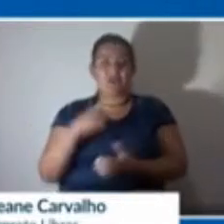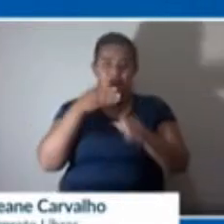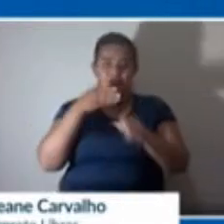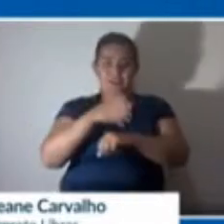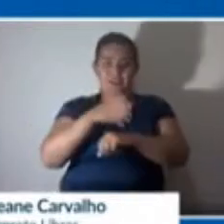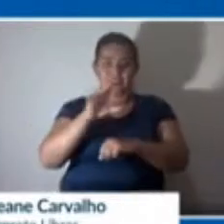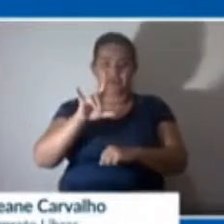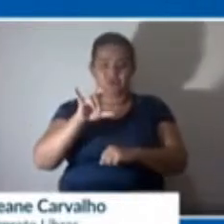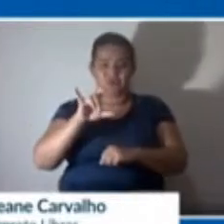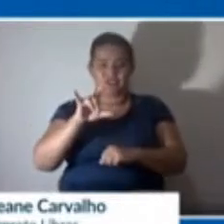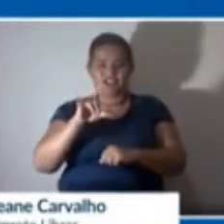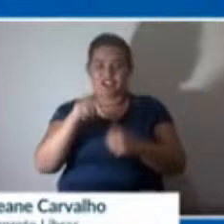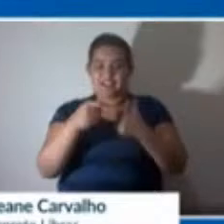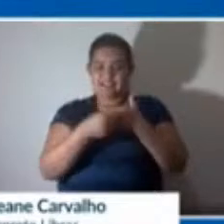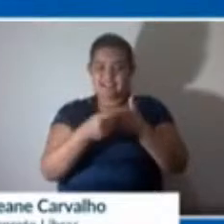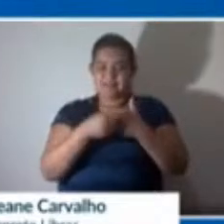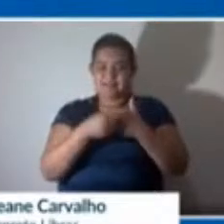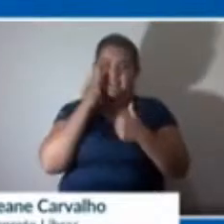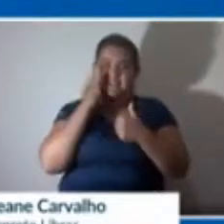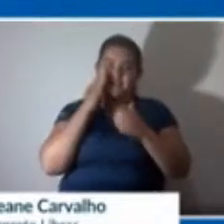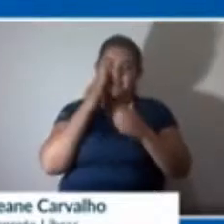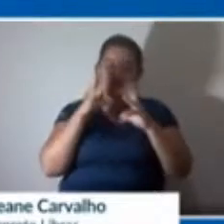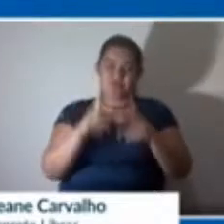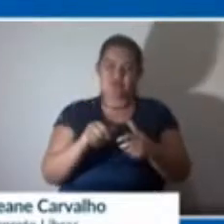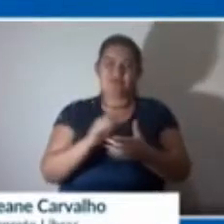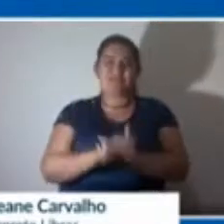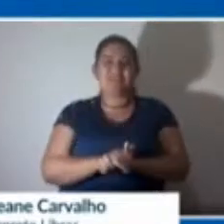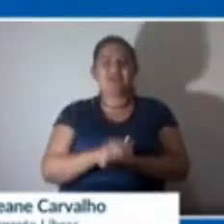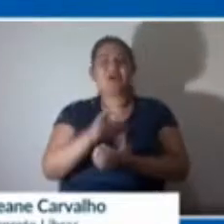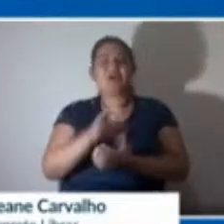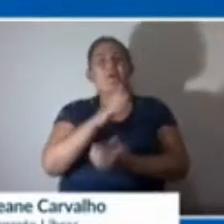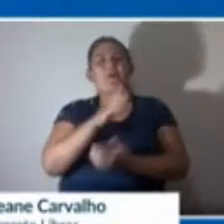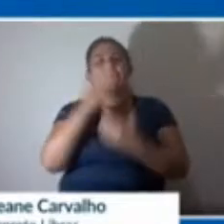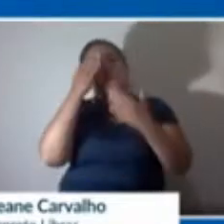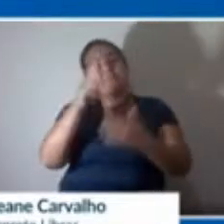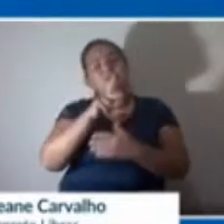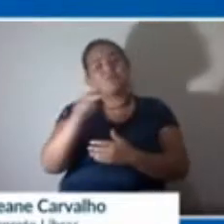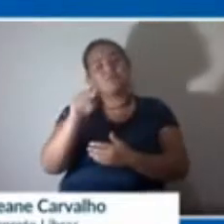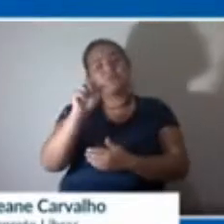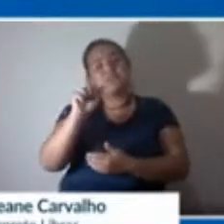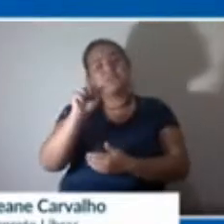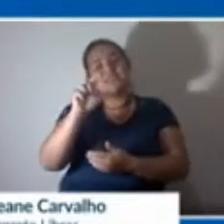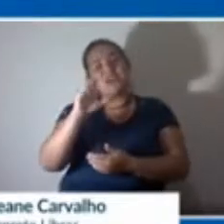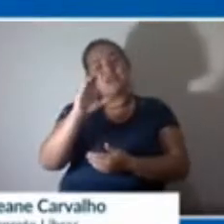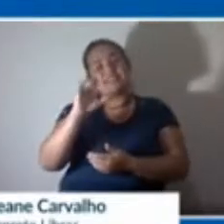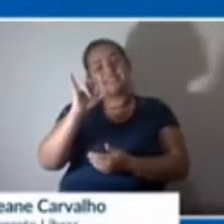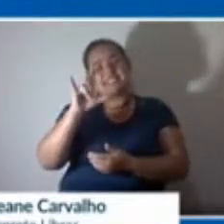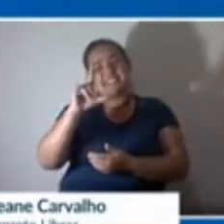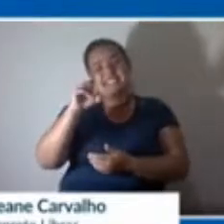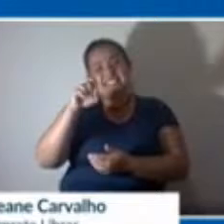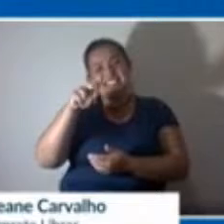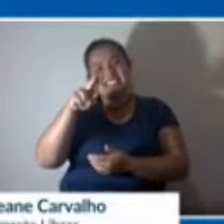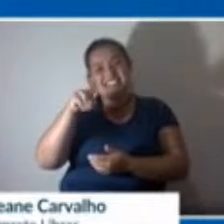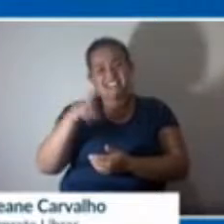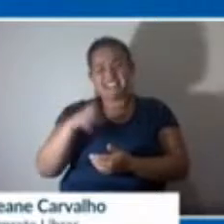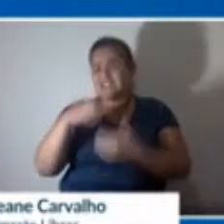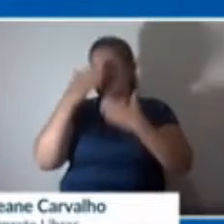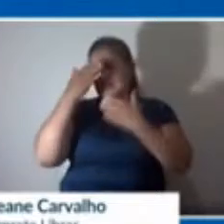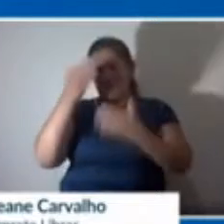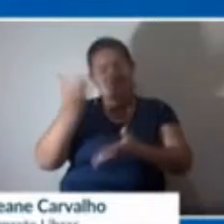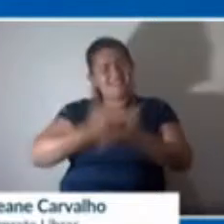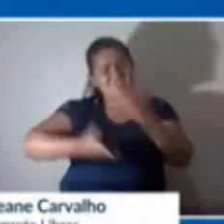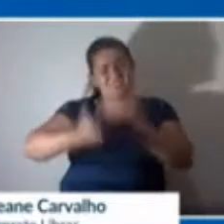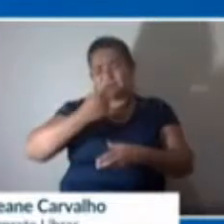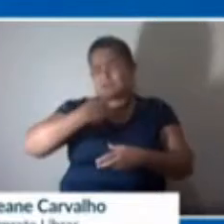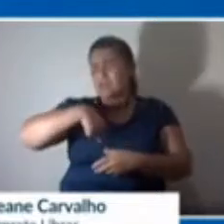para também ficar ligadinha. Obrigada, professora Alcilene, também pela sua presença, pelas suas contribuições, por fazer a gente pensar